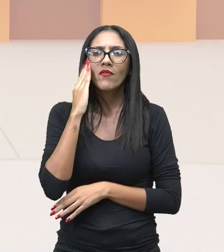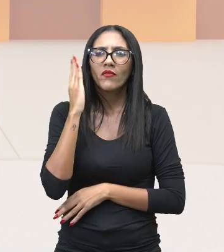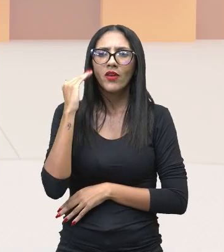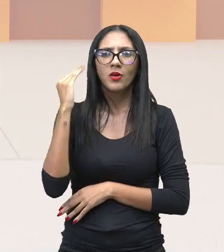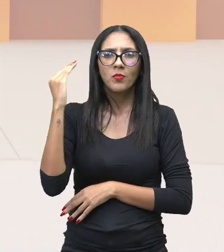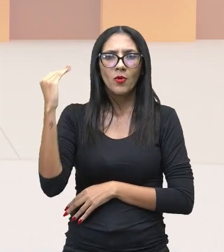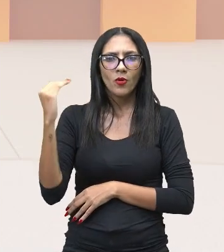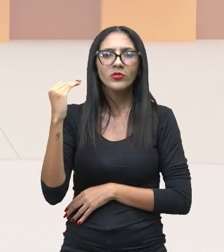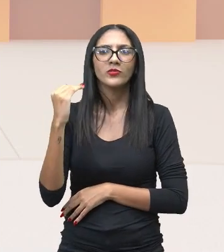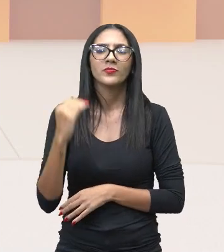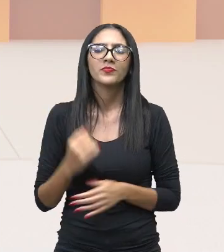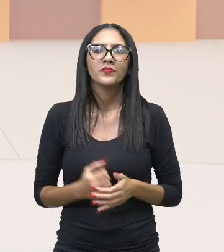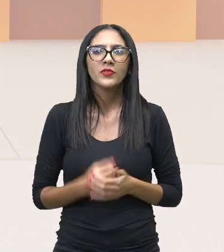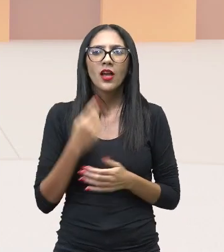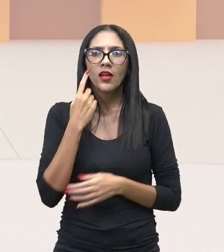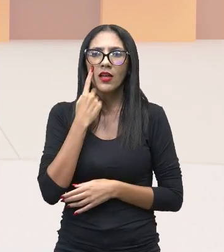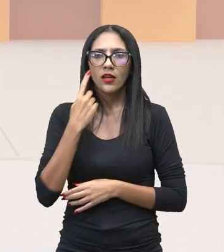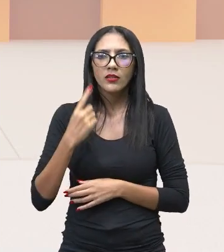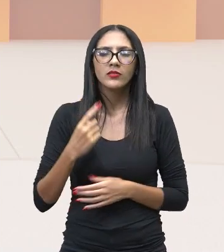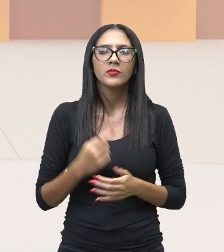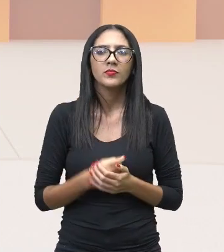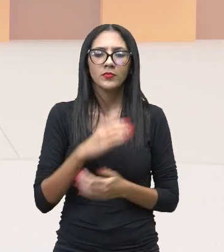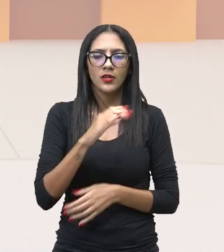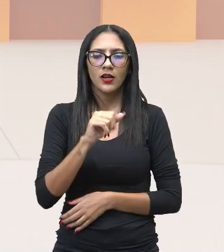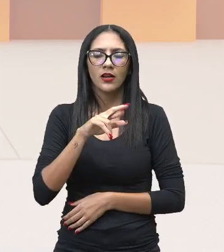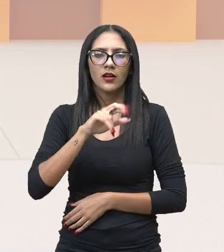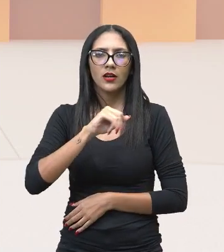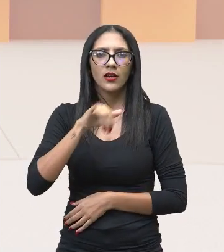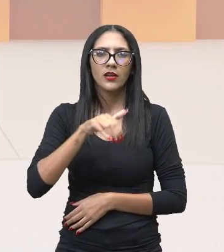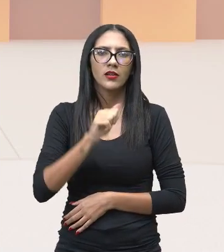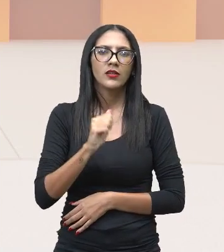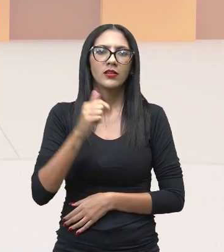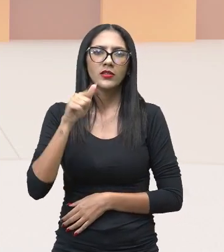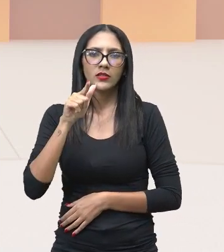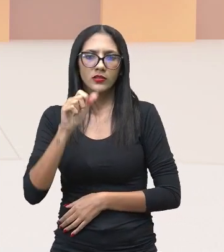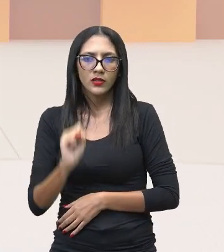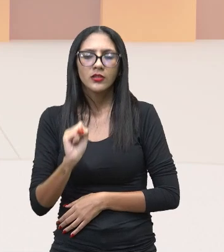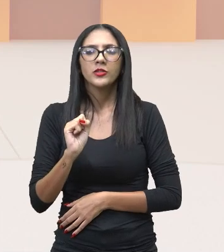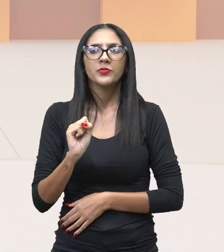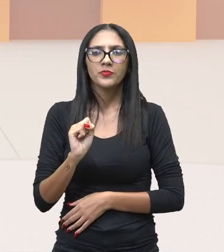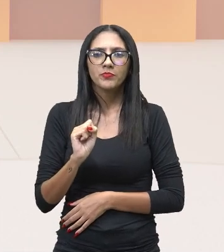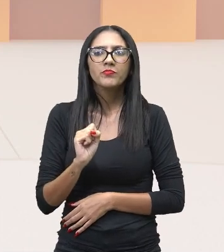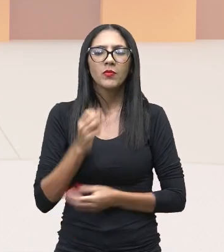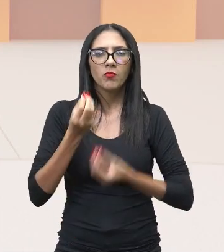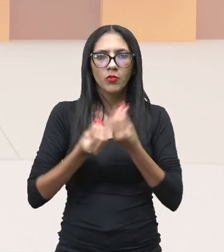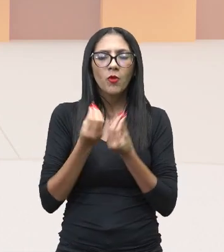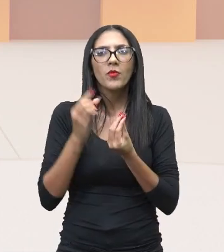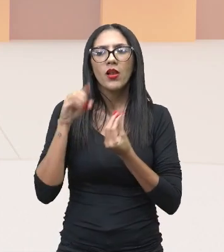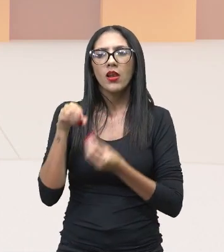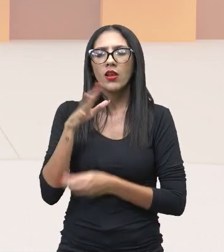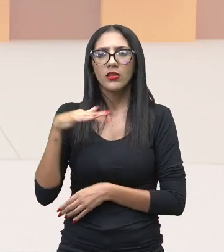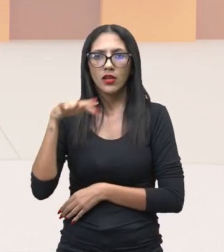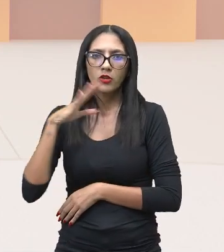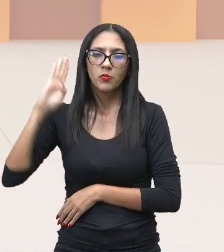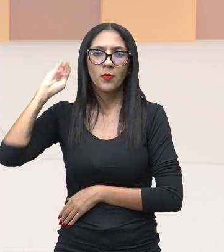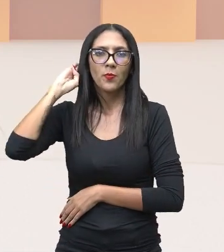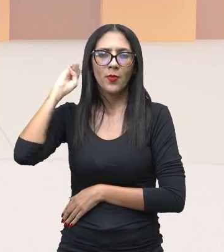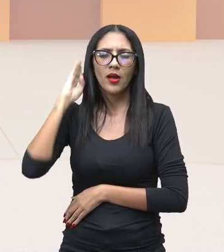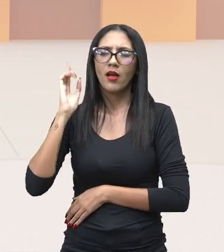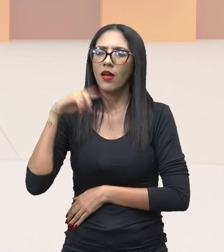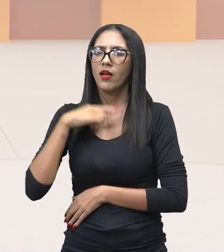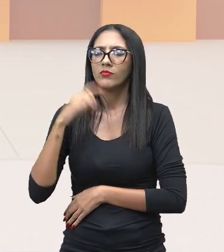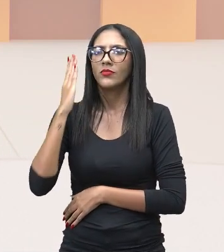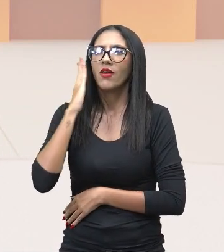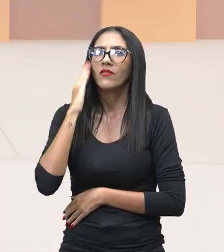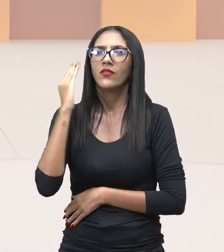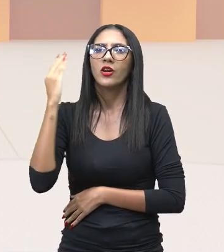das pessoas é o projeto Grande Carajás, né, lá da década de 80, né, onde lá na área de Carajás, né, do Pará, ficou muito famoso,